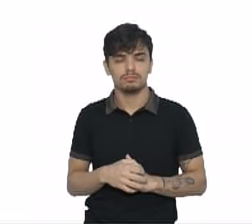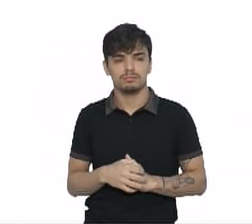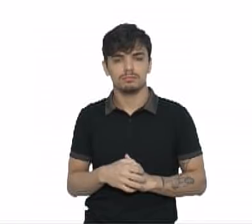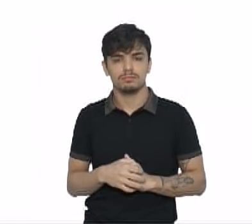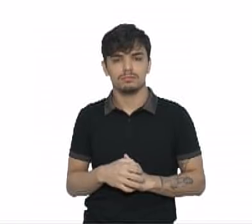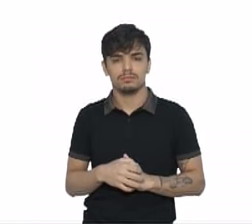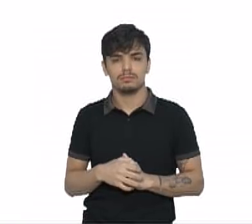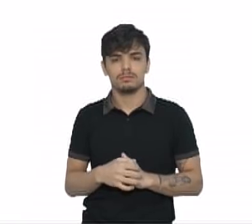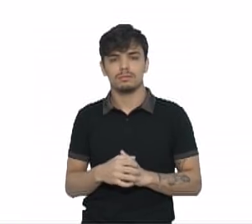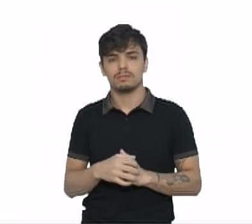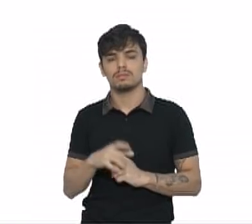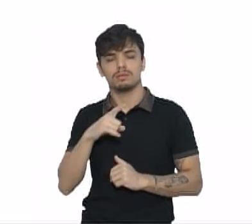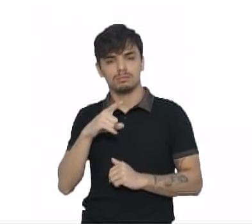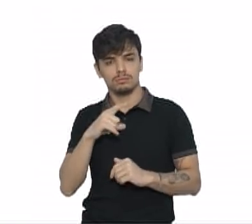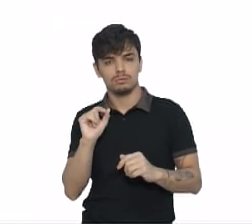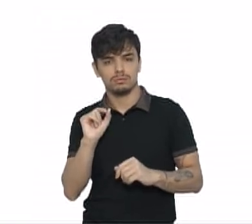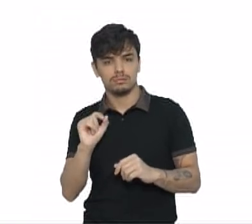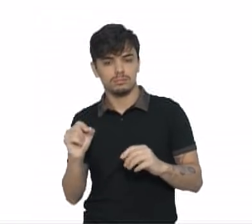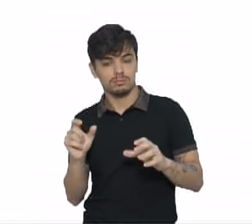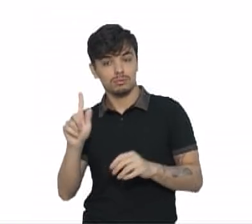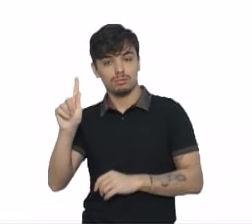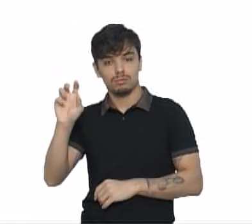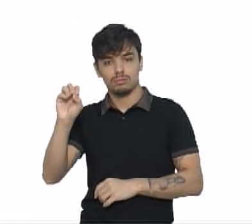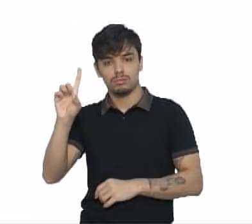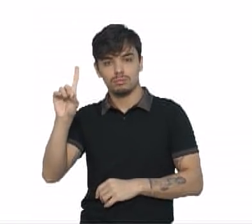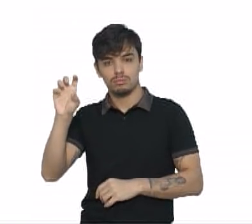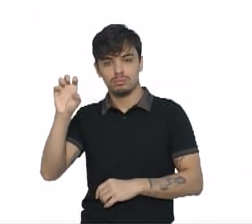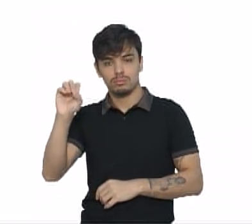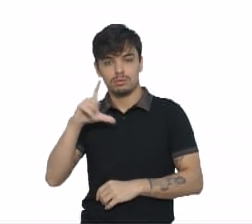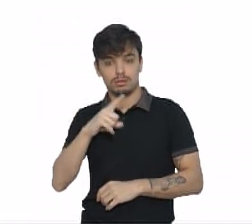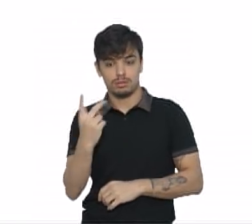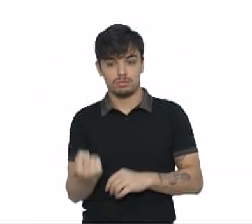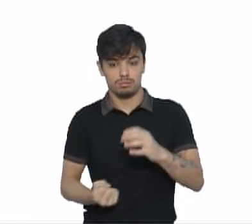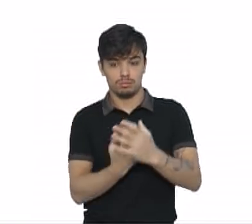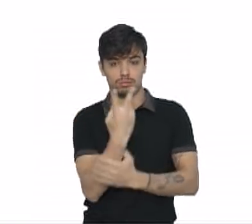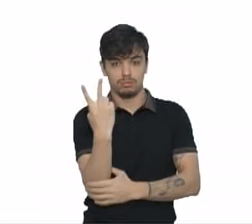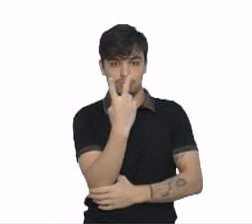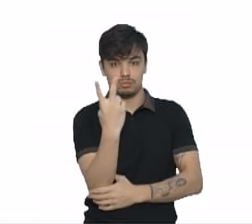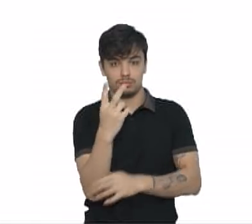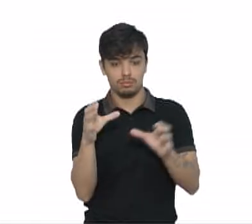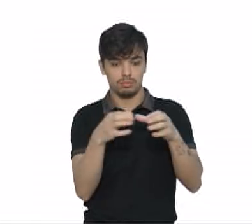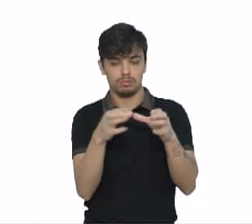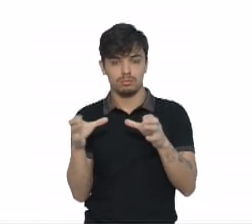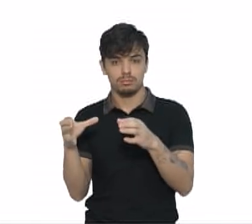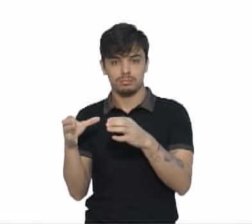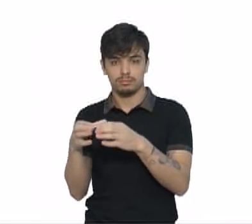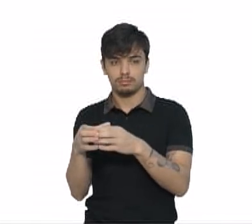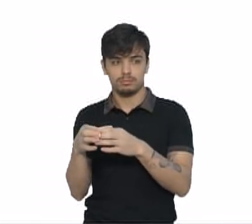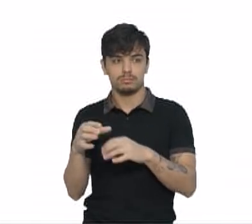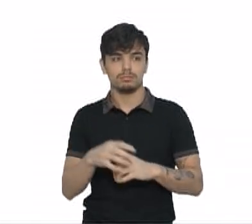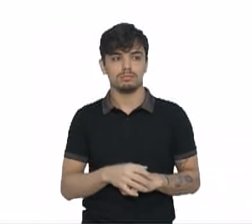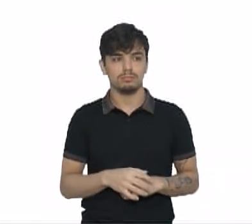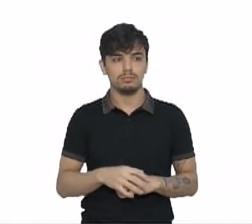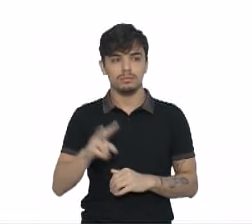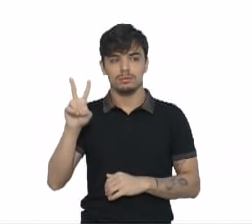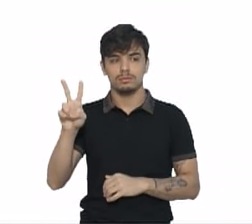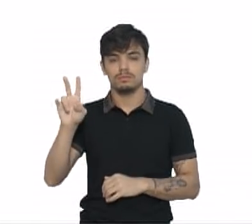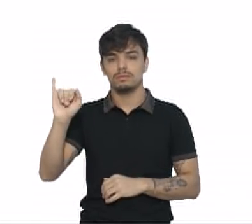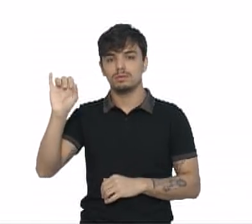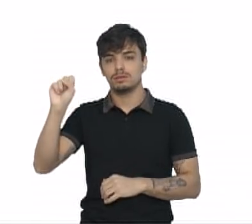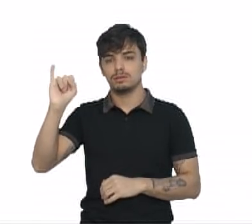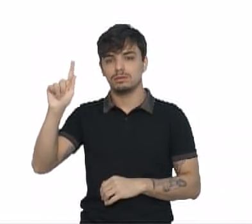deram origem a dois grupos, isso é certo. Visigodos, que vão se fixar na Gália e na Península Ibérica, e